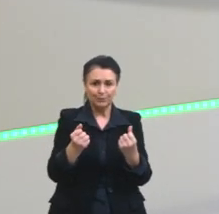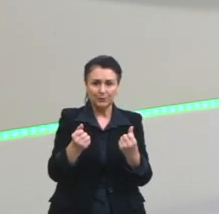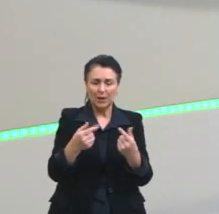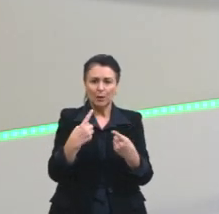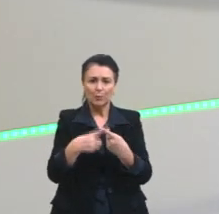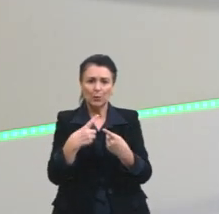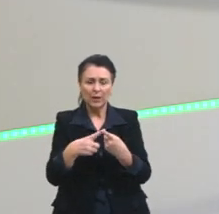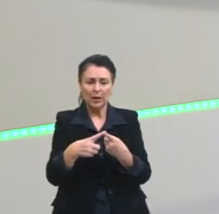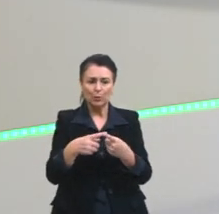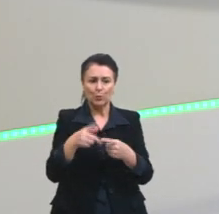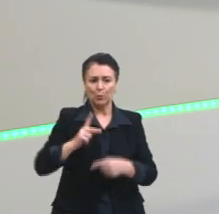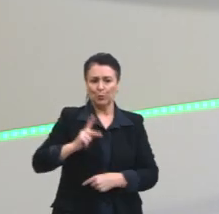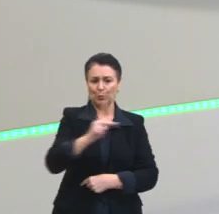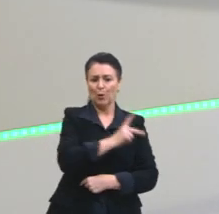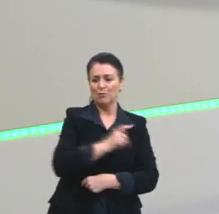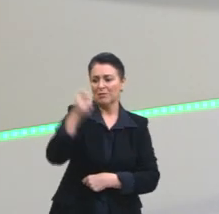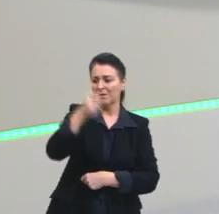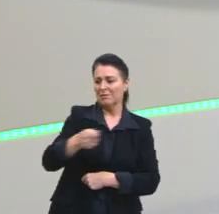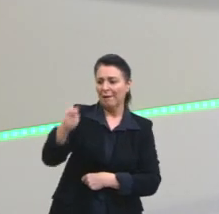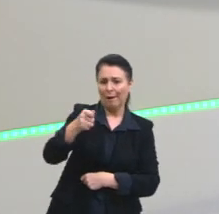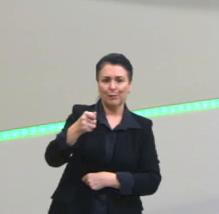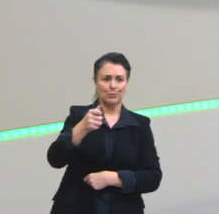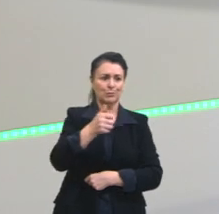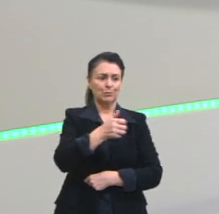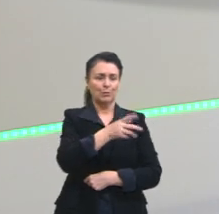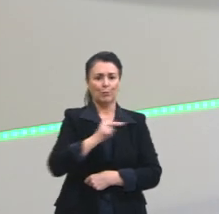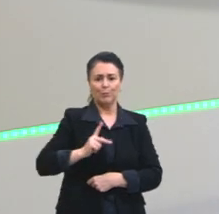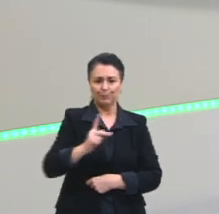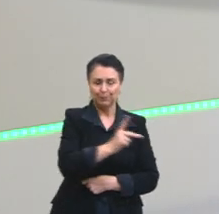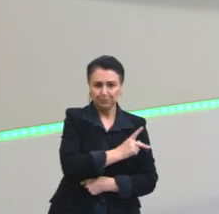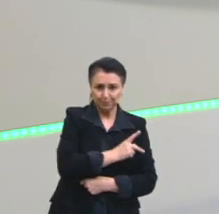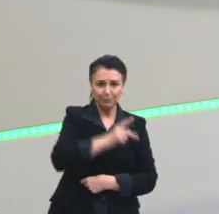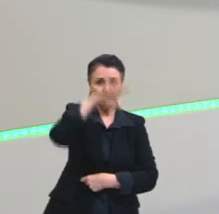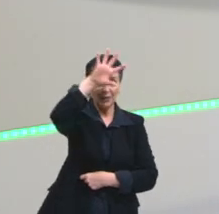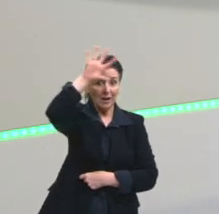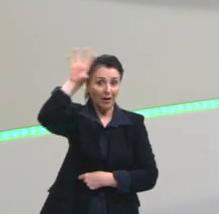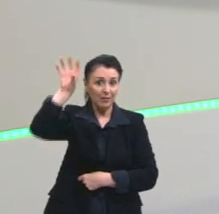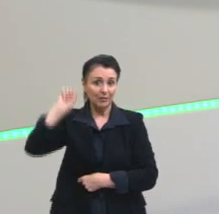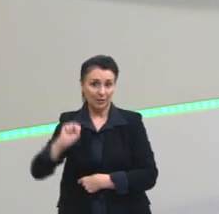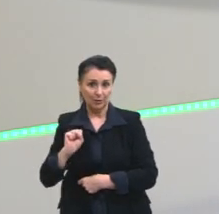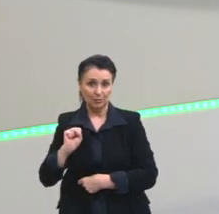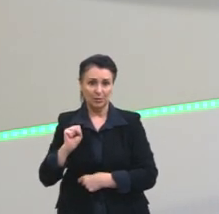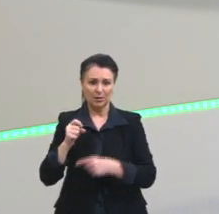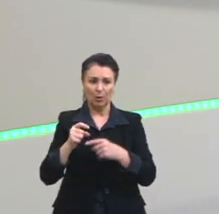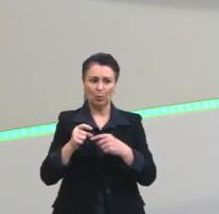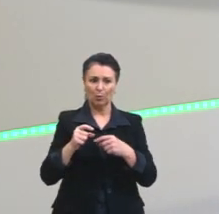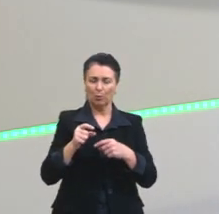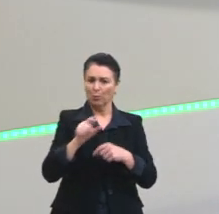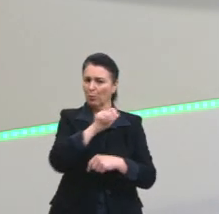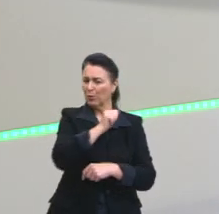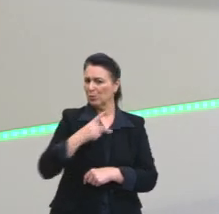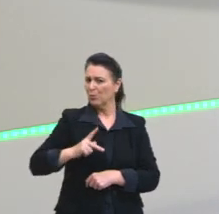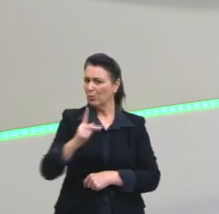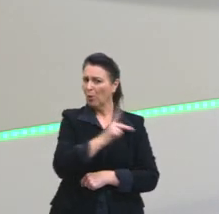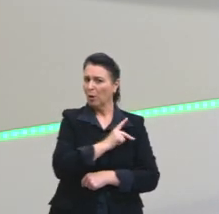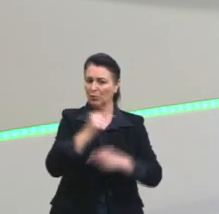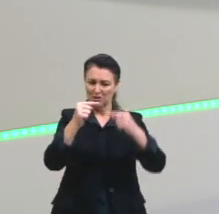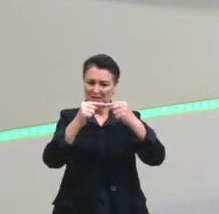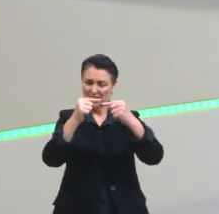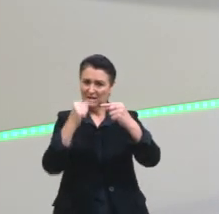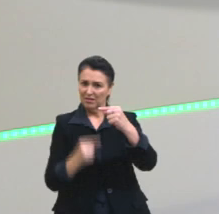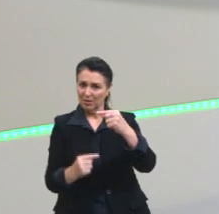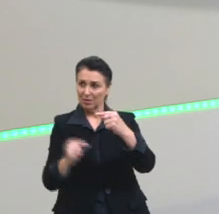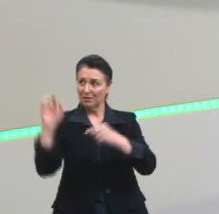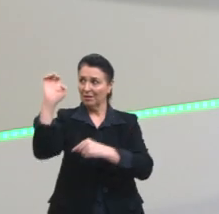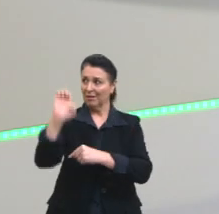que povos asiáticos povos africanos seriam inferiores aos europeus e pô o meu filho esse direito